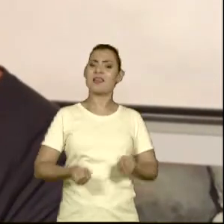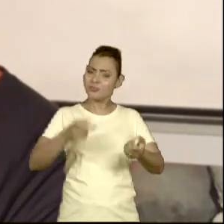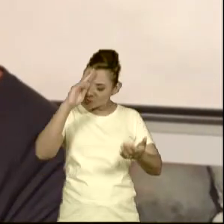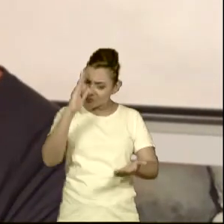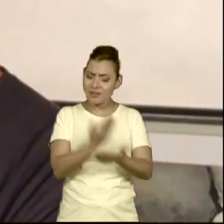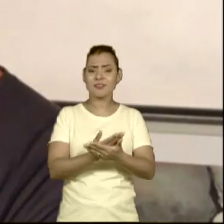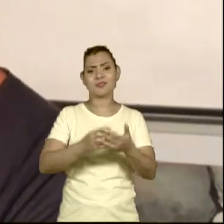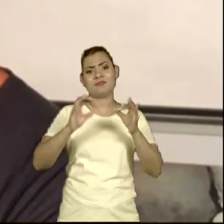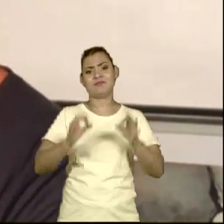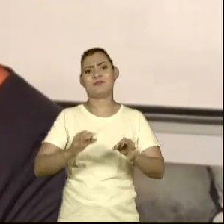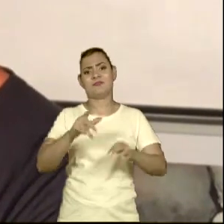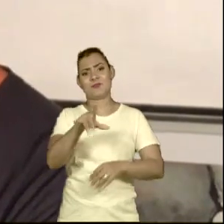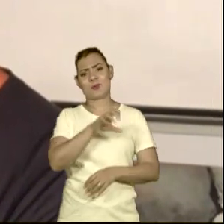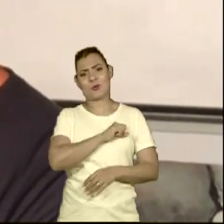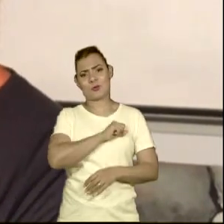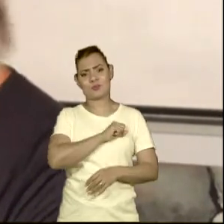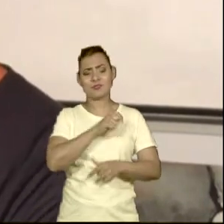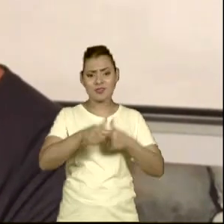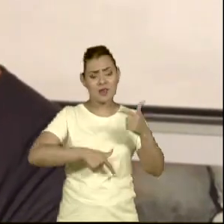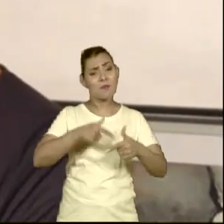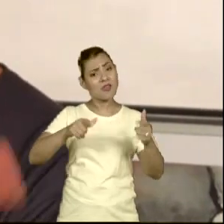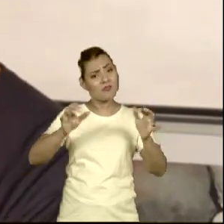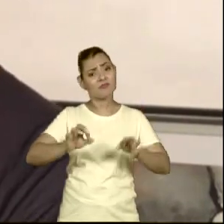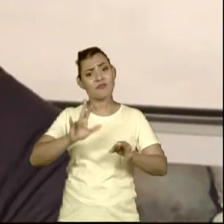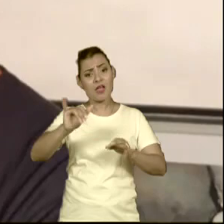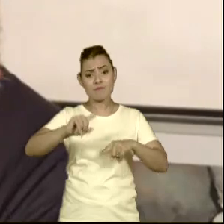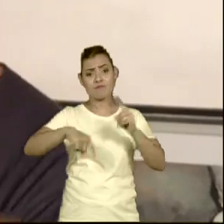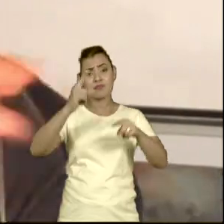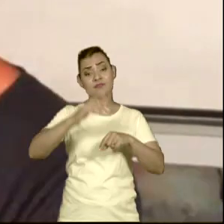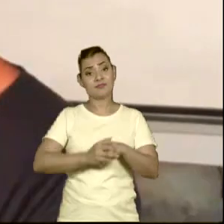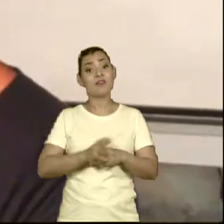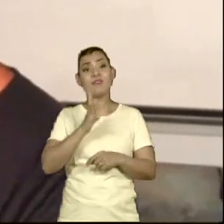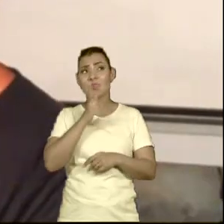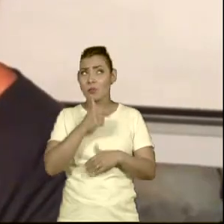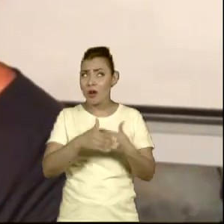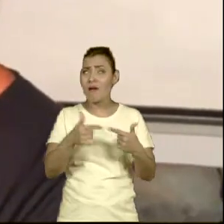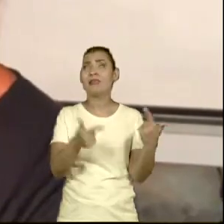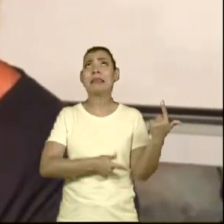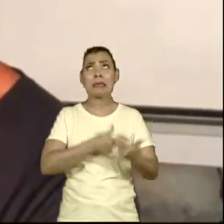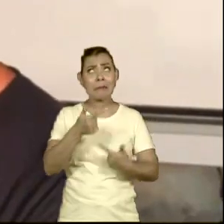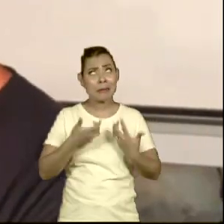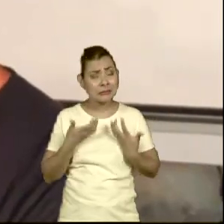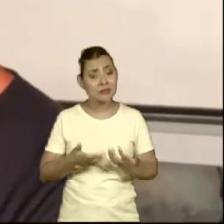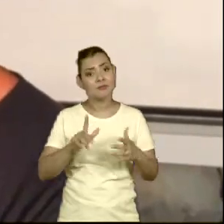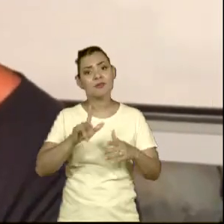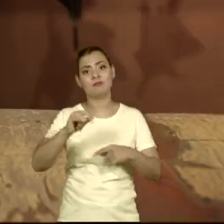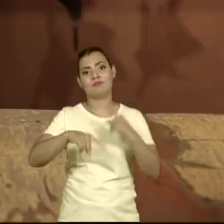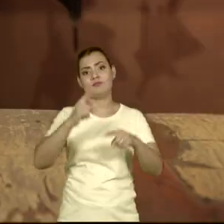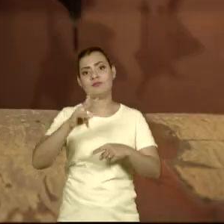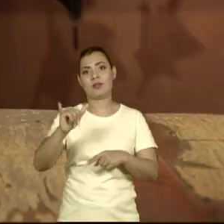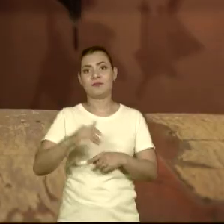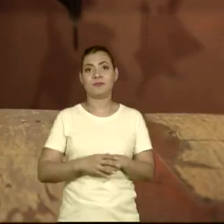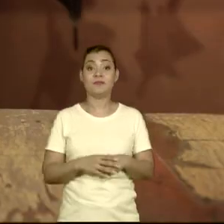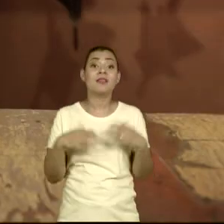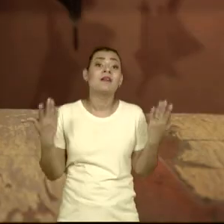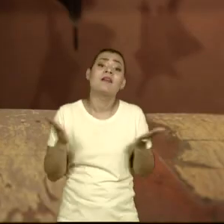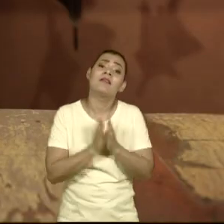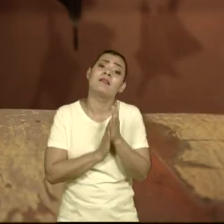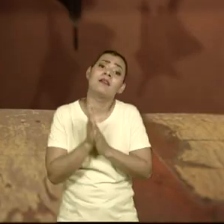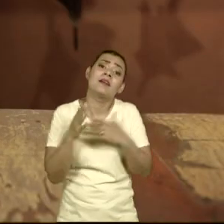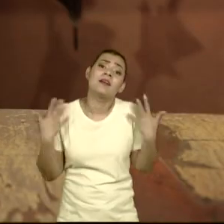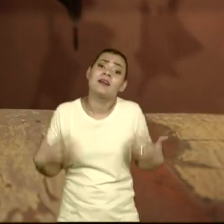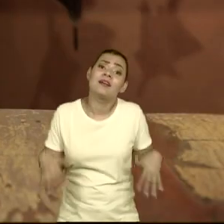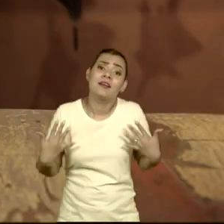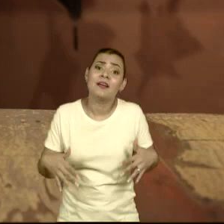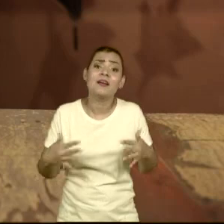verdade no que você gosta, se joga, que vai dar certo em algum momento. Vai dar trabalho, vai dar a volta, mas vai dar certo. Ah, puxa, puxa, que